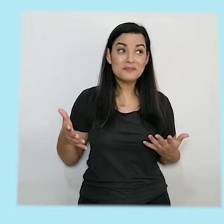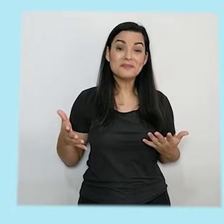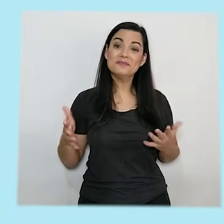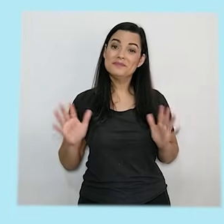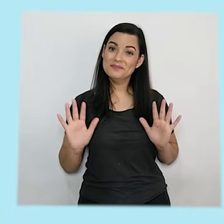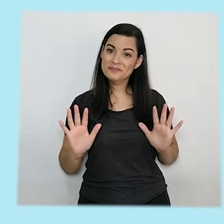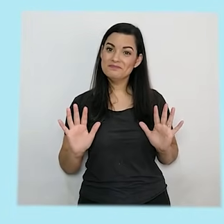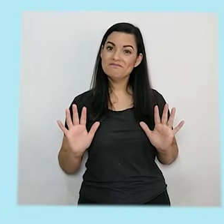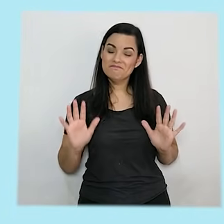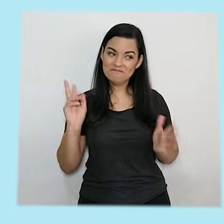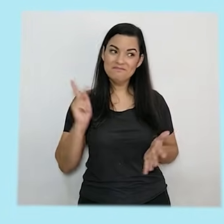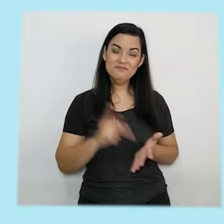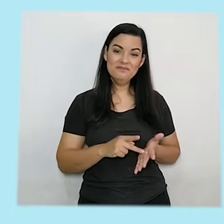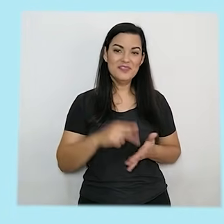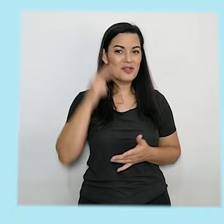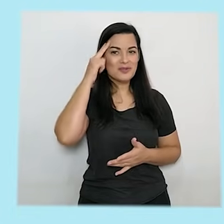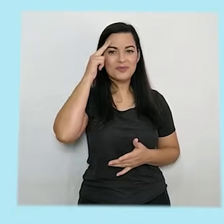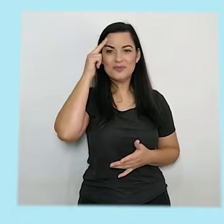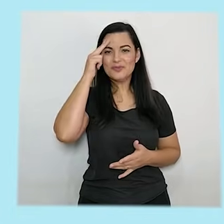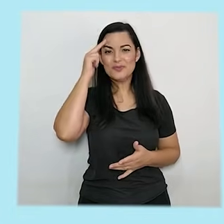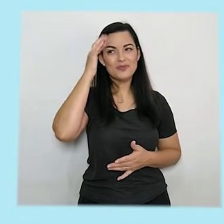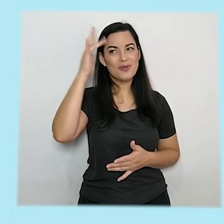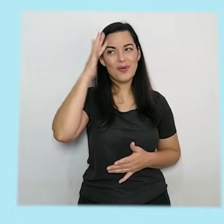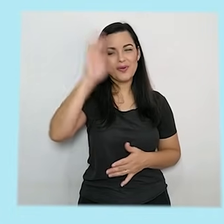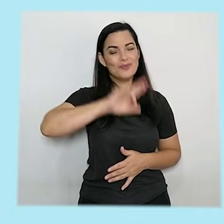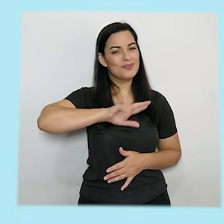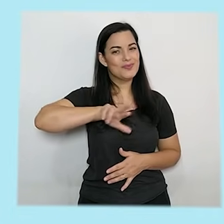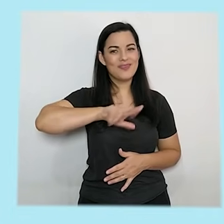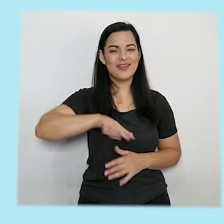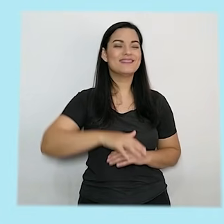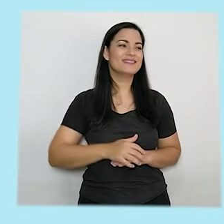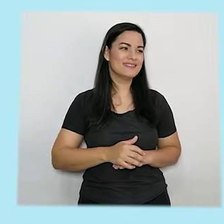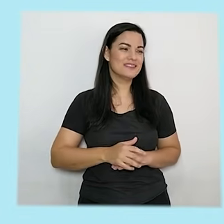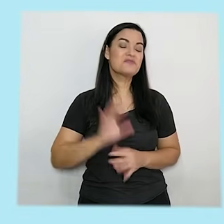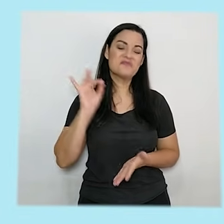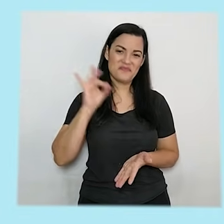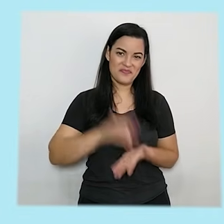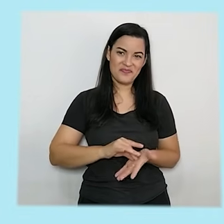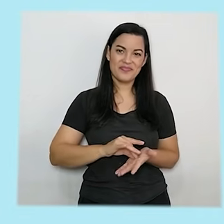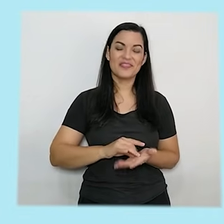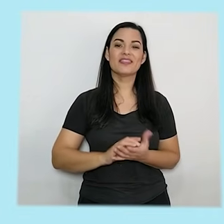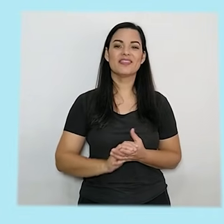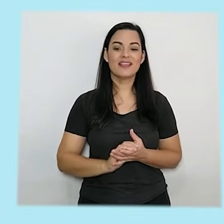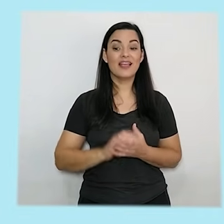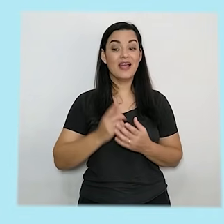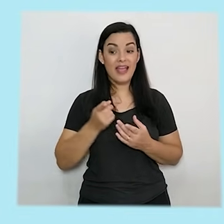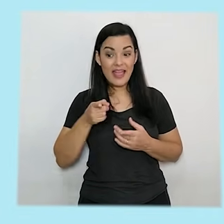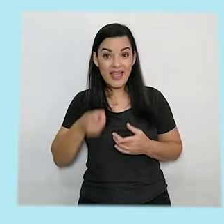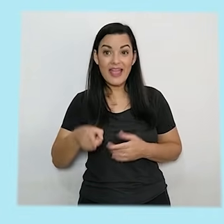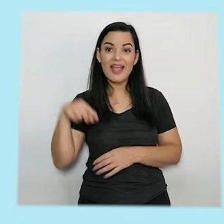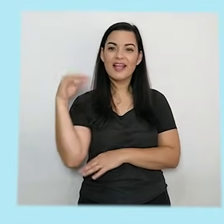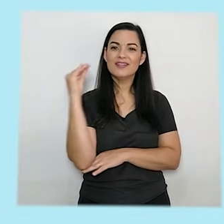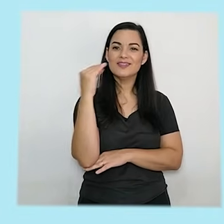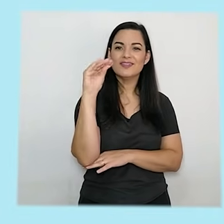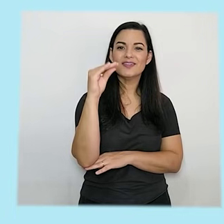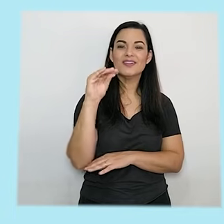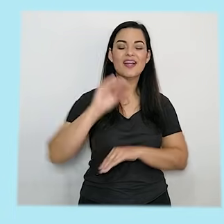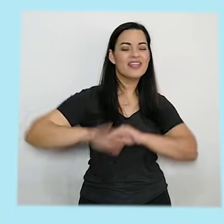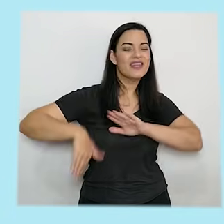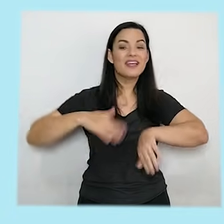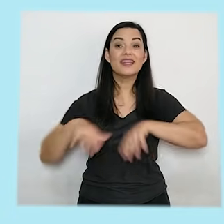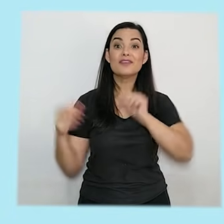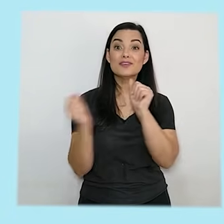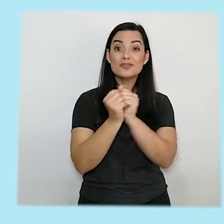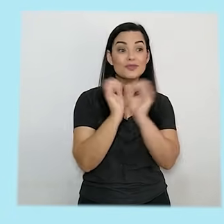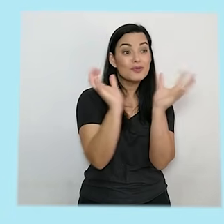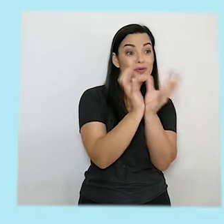Mas não era. Não estava sonhando. Nadava em companhia de outros com o